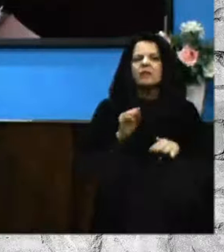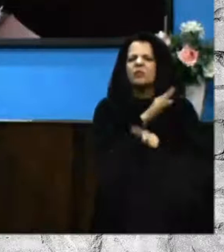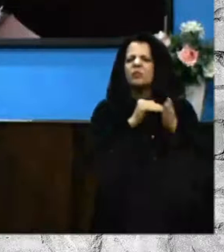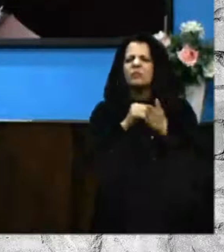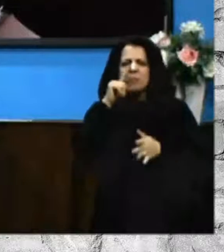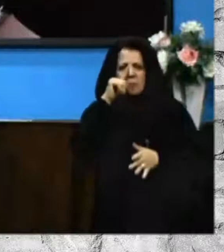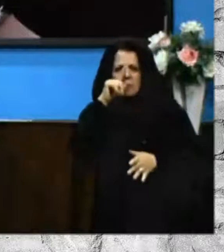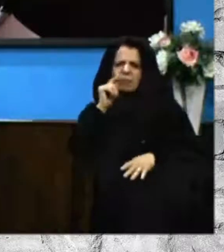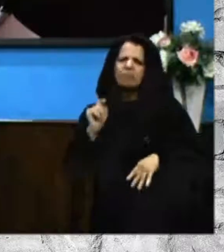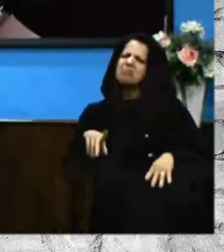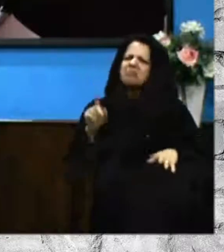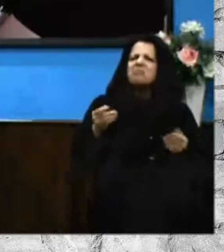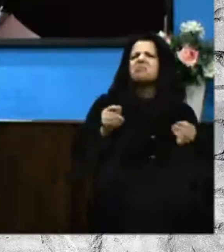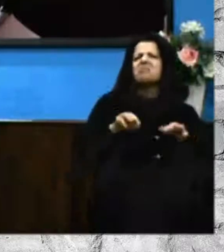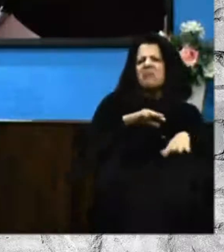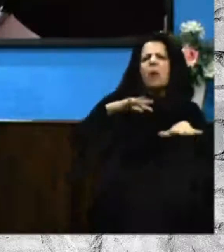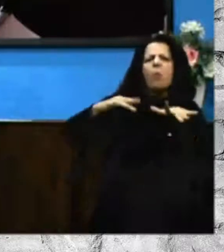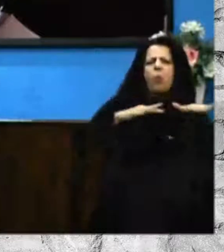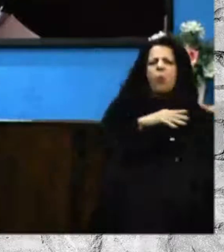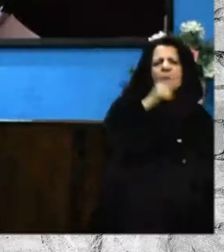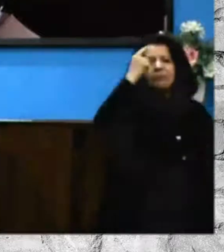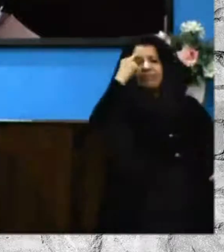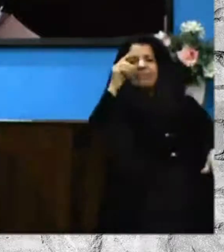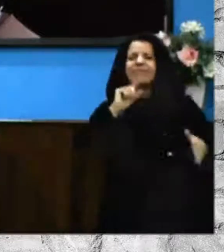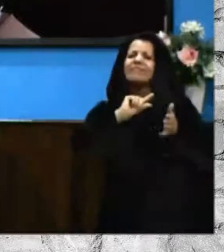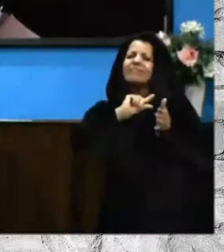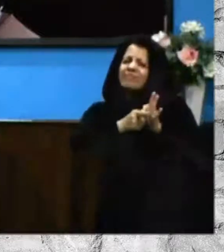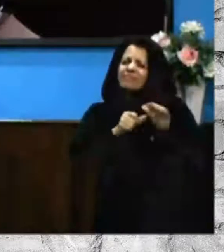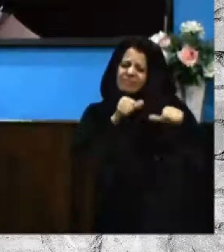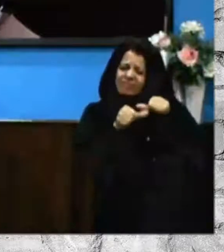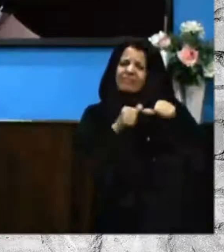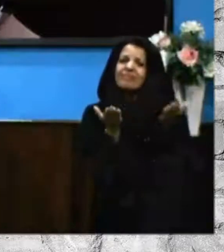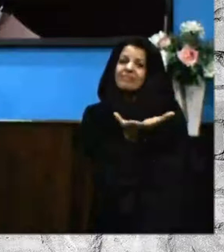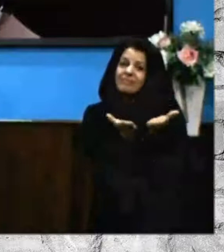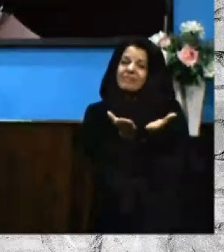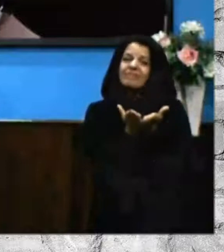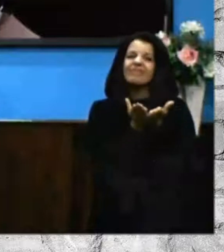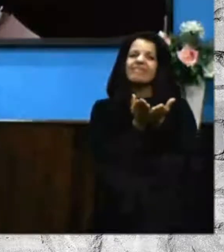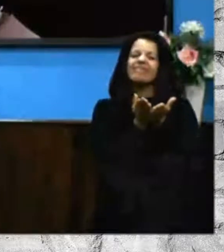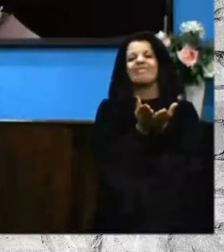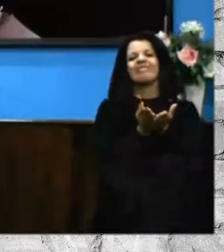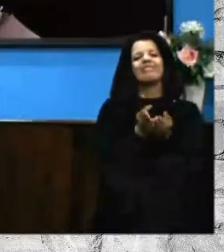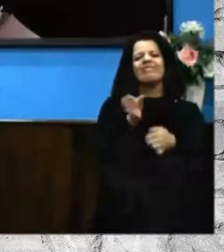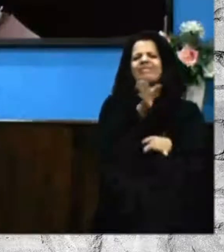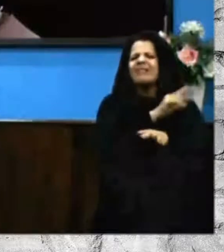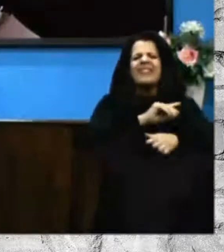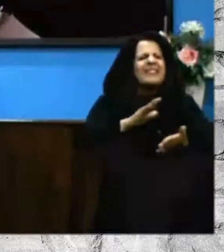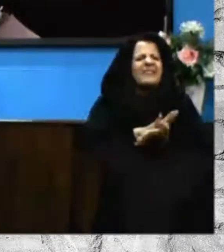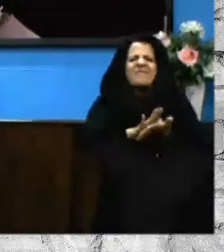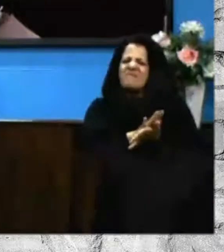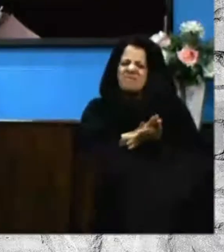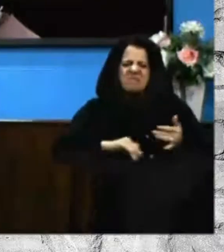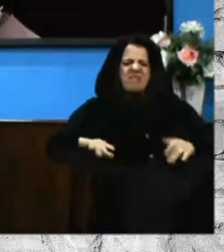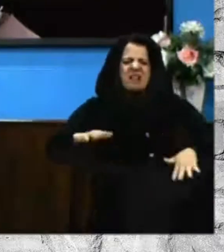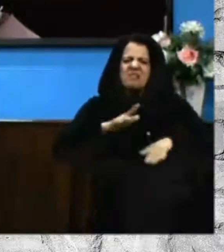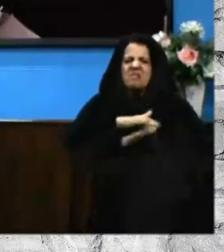é. Muita gente pensa, não é? Que depois que se tornou cristão, então nenhuma enfermidade